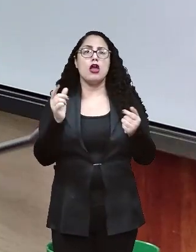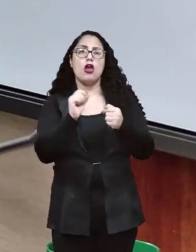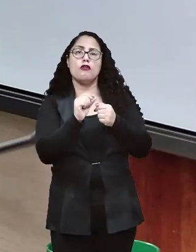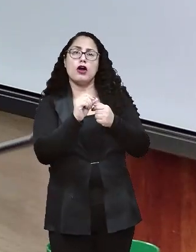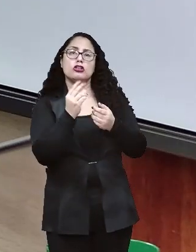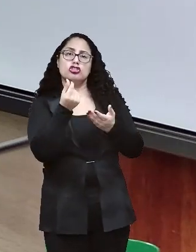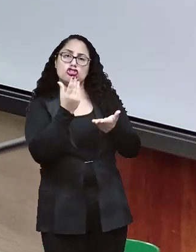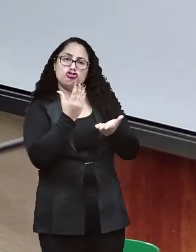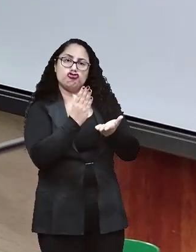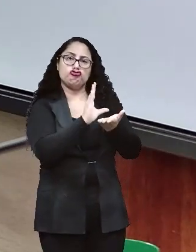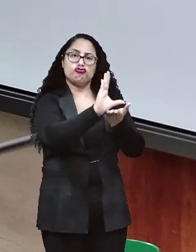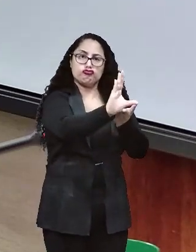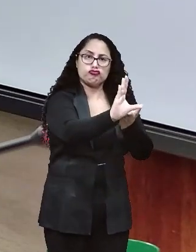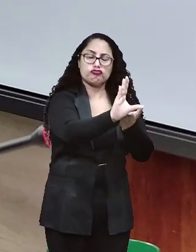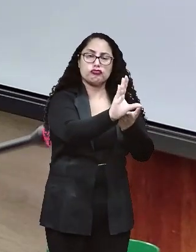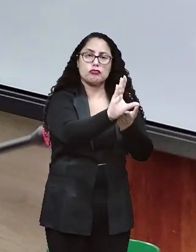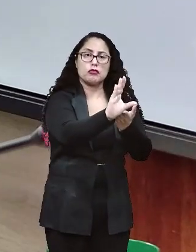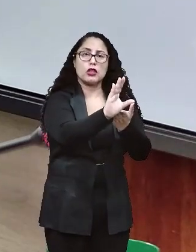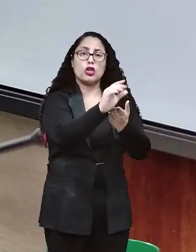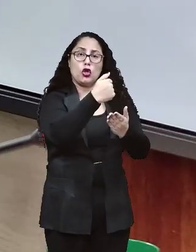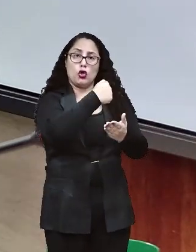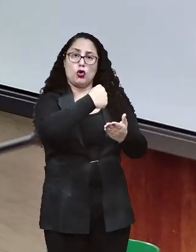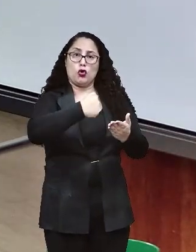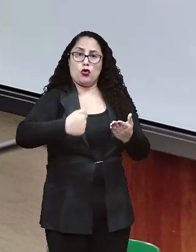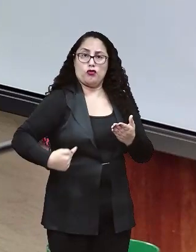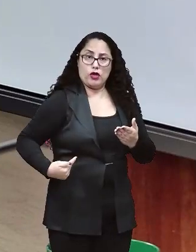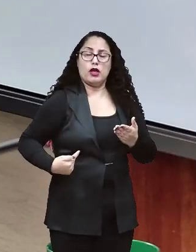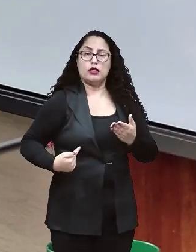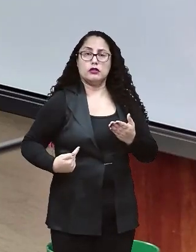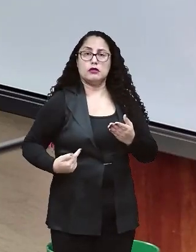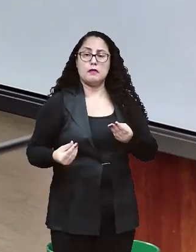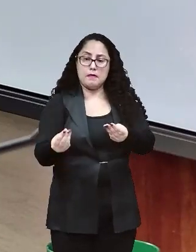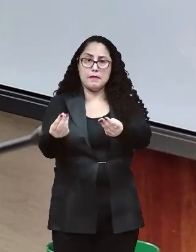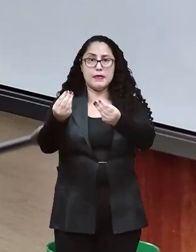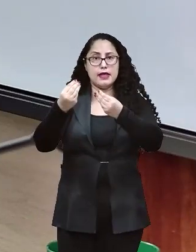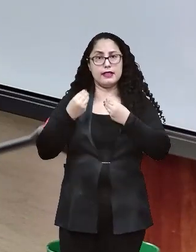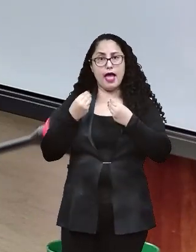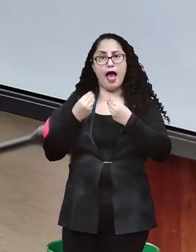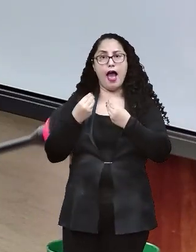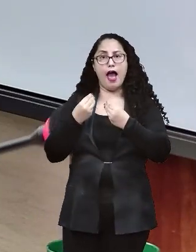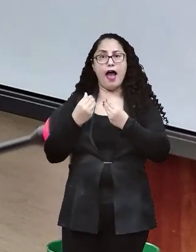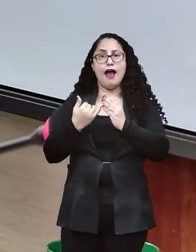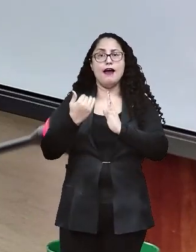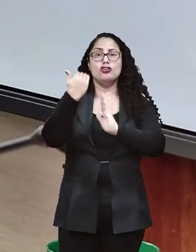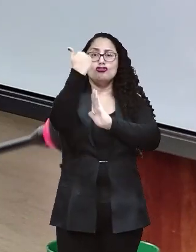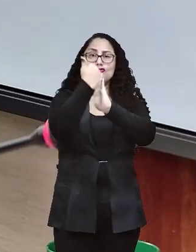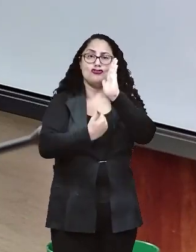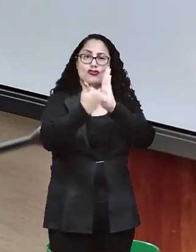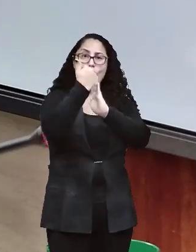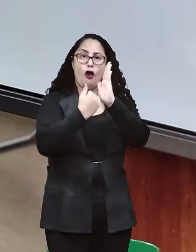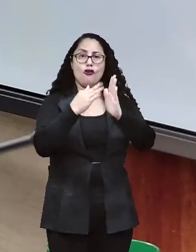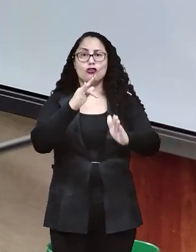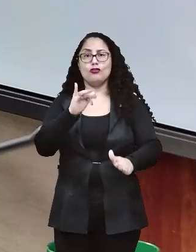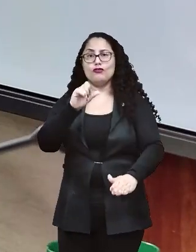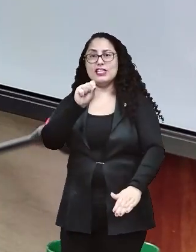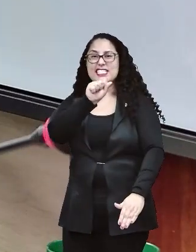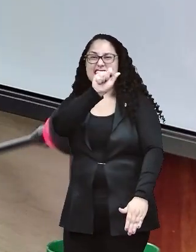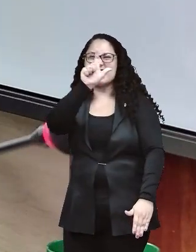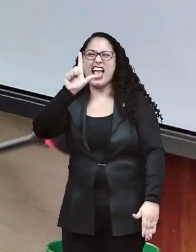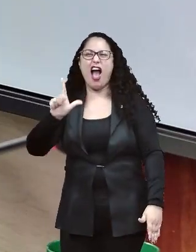esse investimento, né? E o governo, né, me dá incentivos fiscais, né? Sim. Porque já